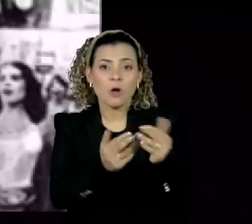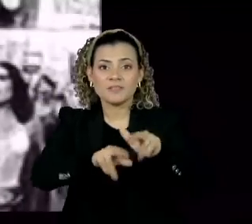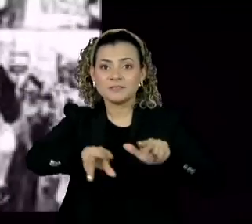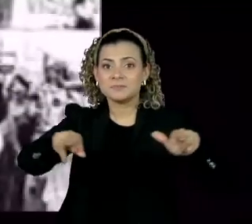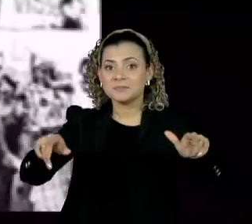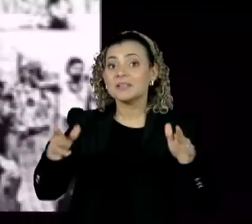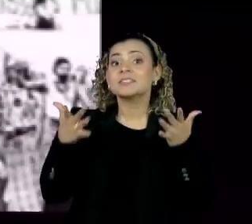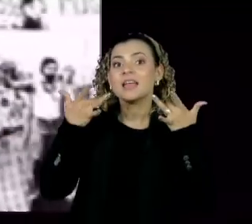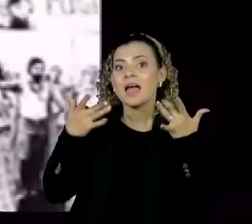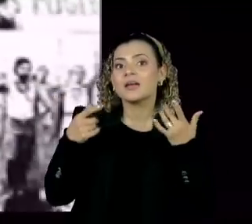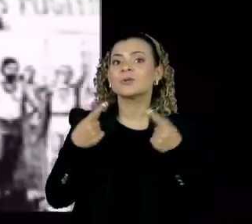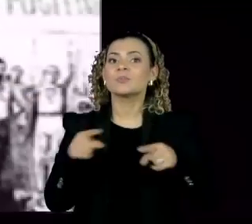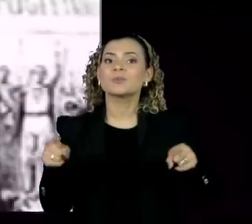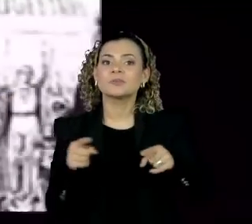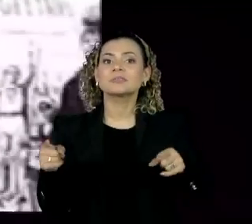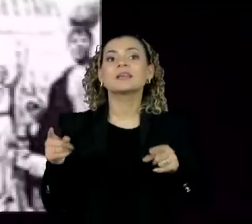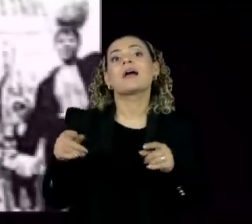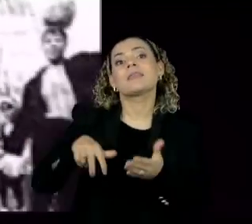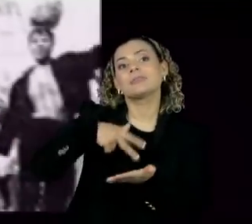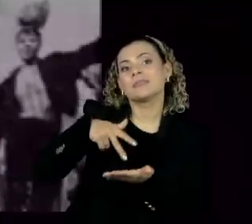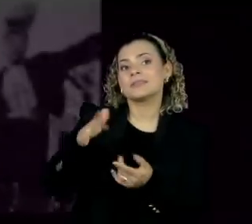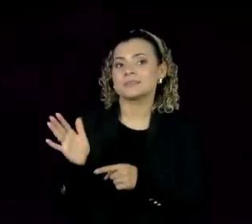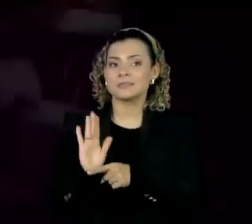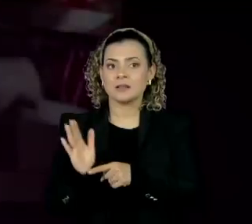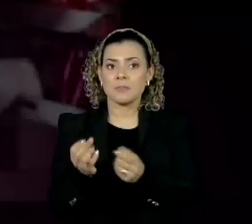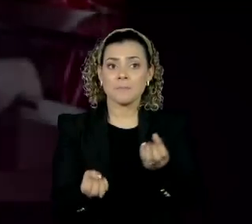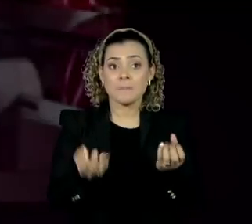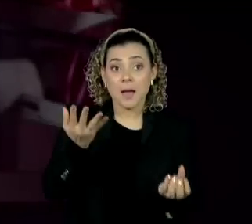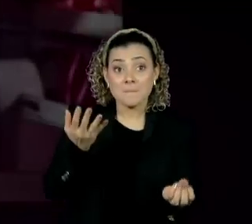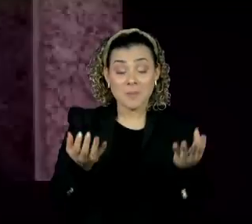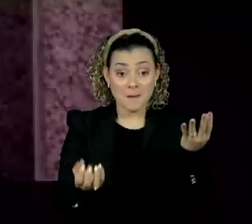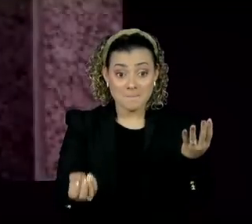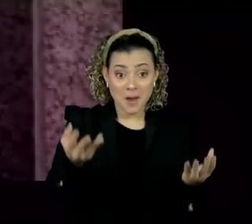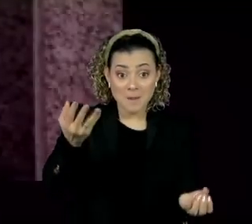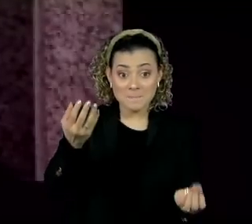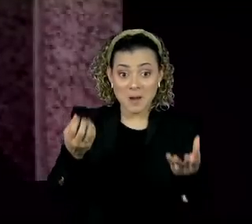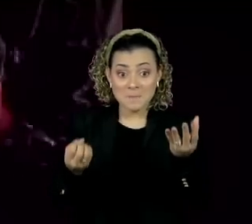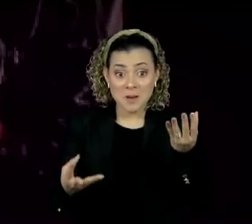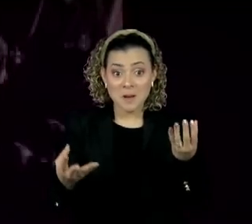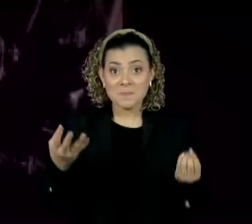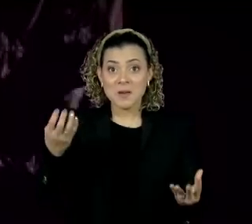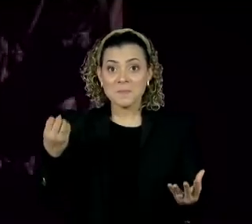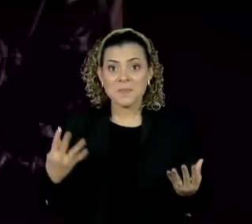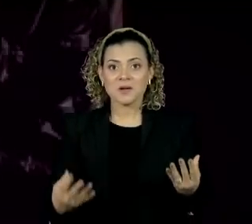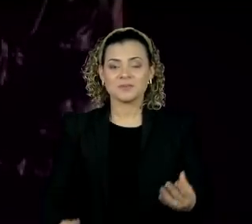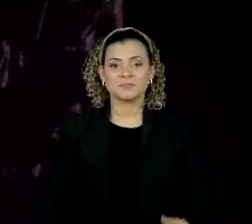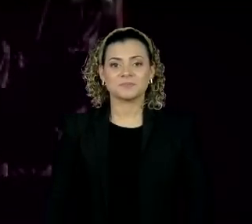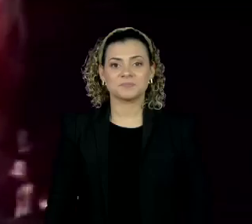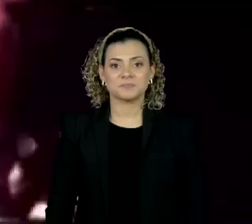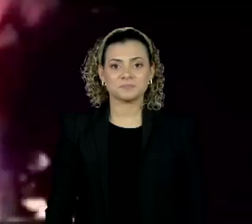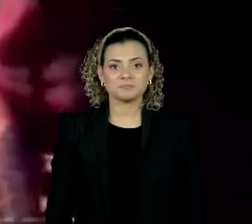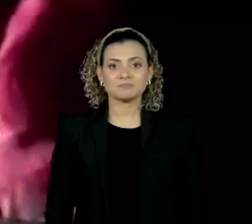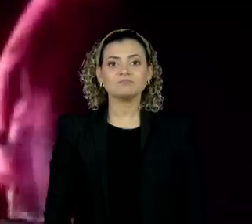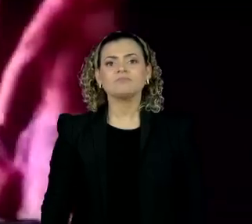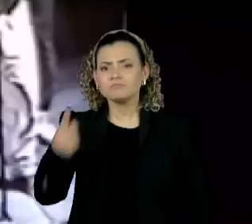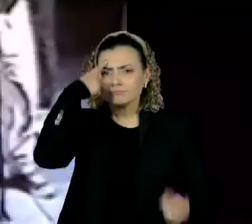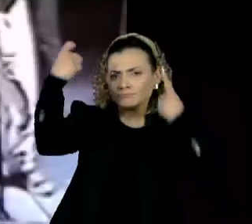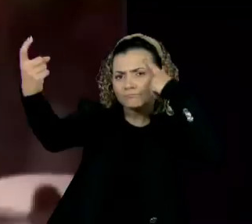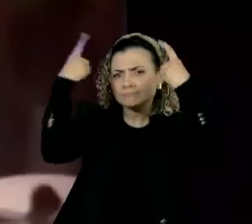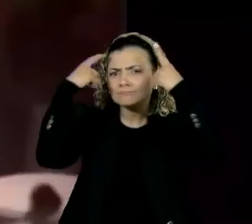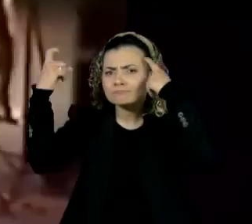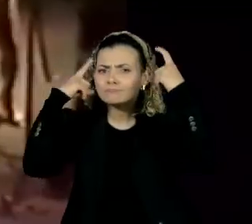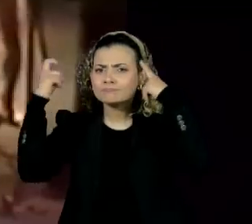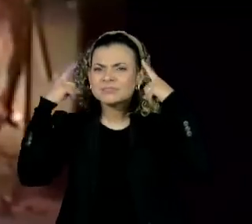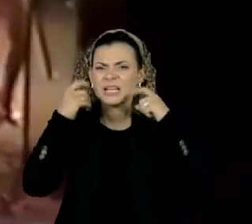teatro, música, dança e cinema pipocavam por toda parte. A onda criativa chegava